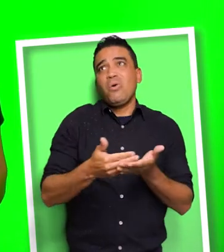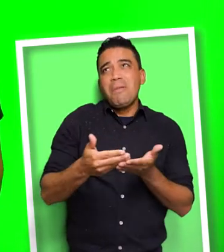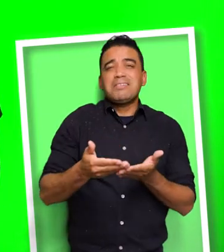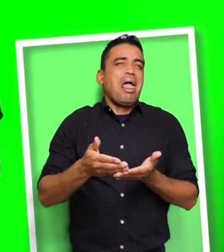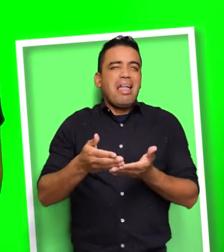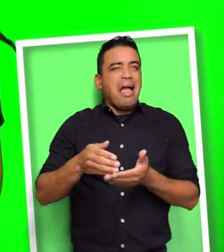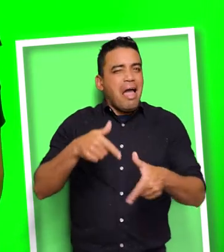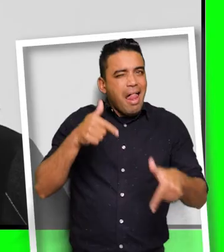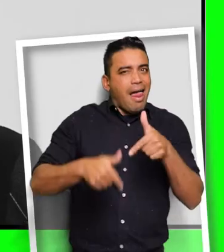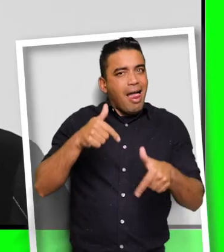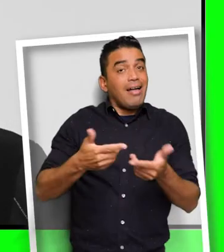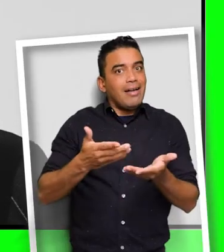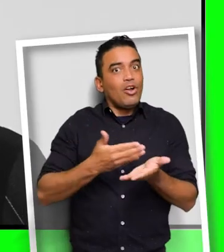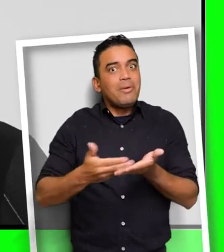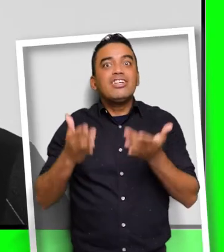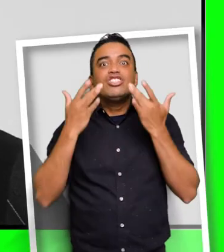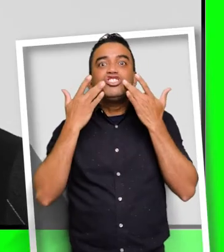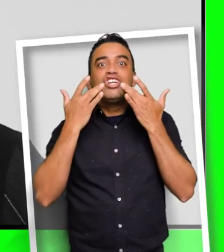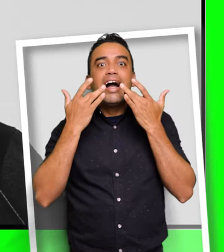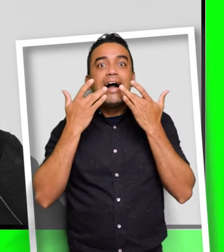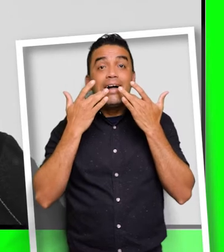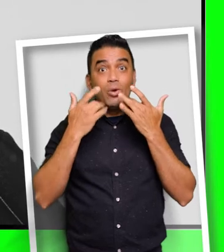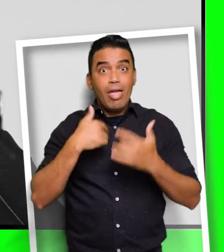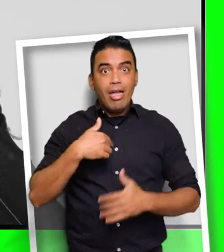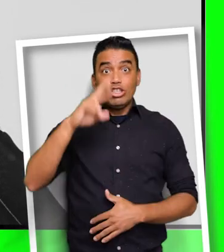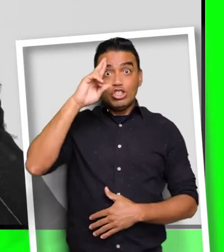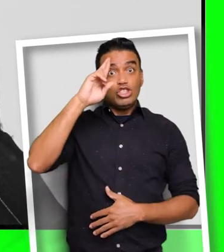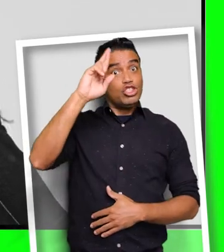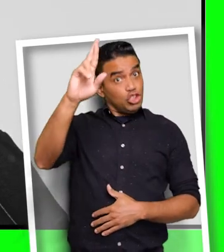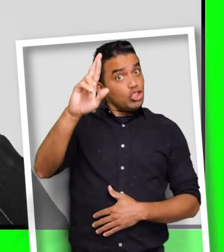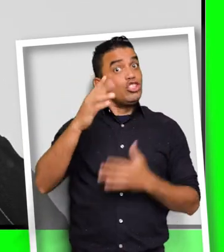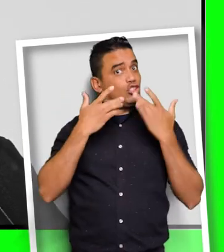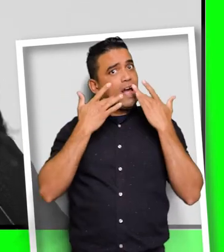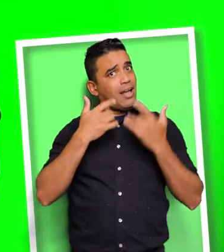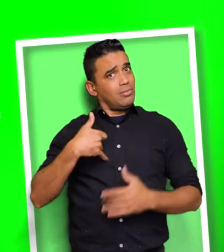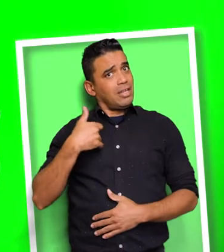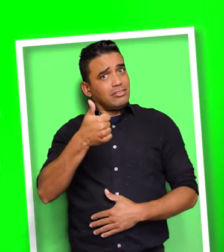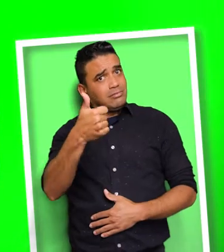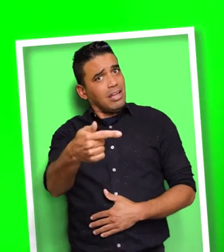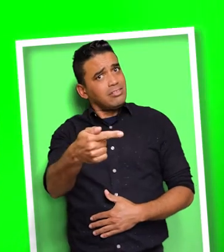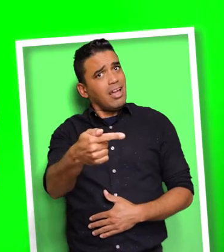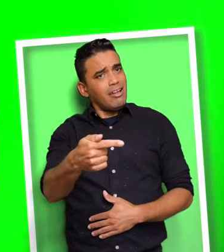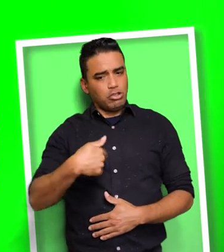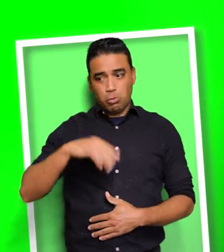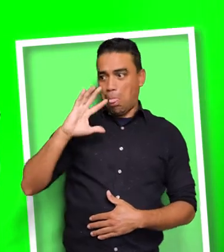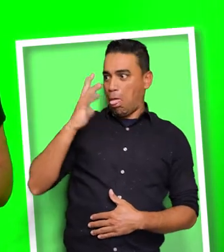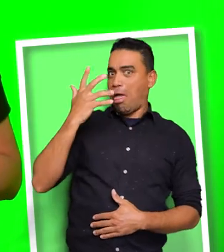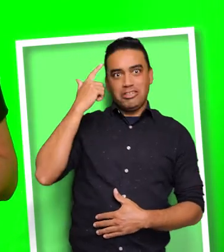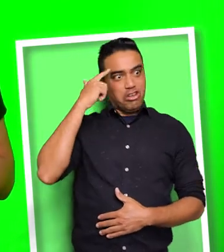aparecer. Continuei fazendo teatro, inclusive eu dirigi uma peça com 17 anos, achando que eu era a